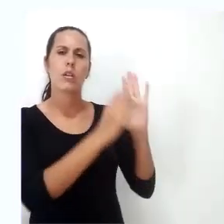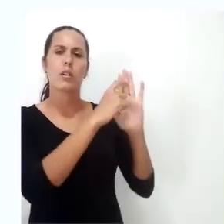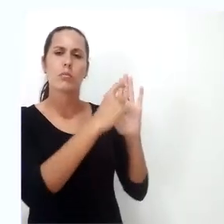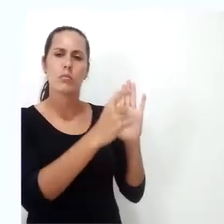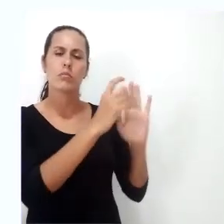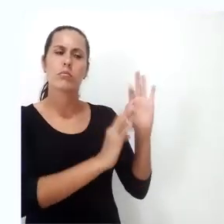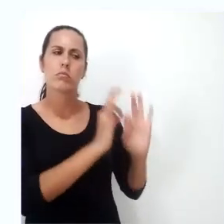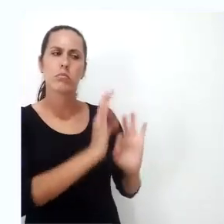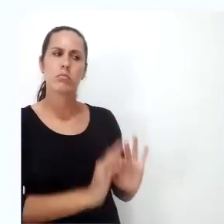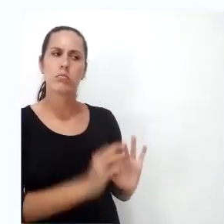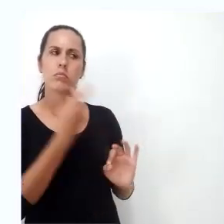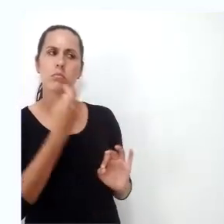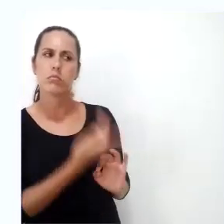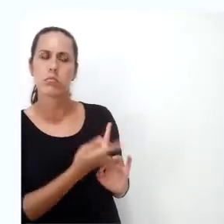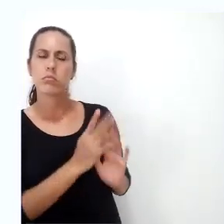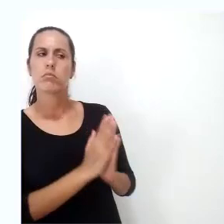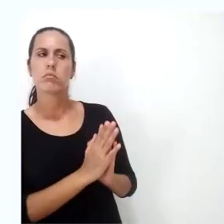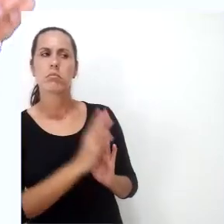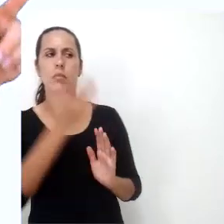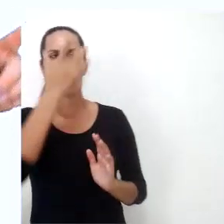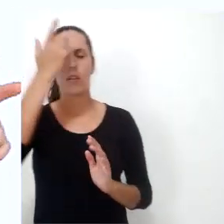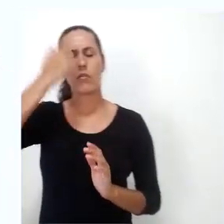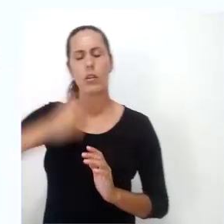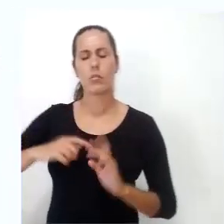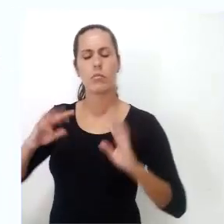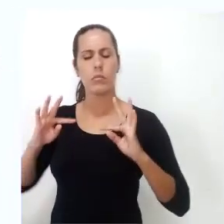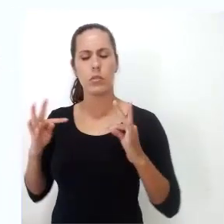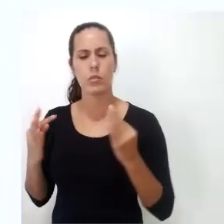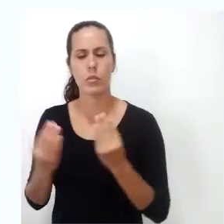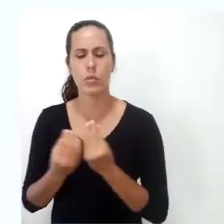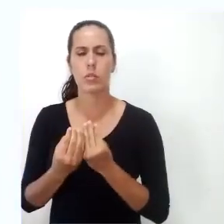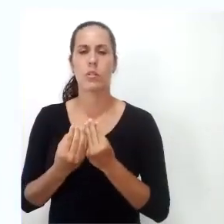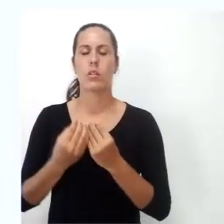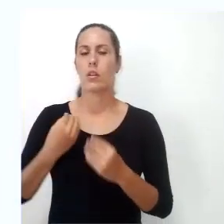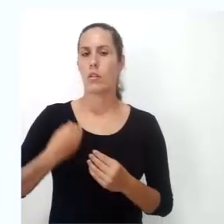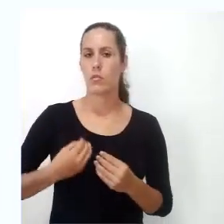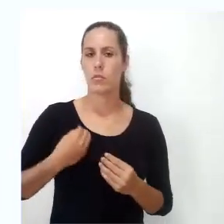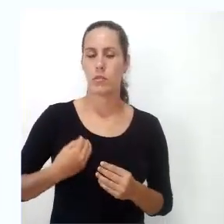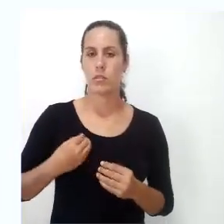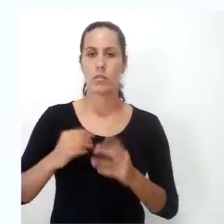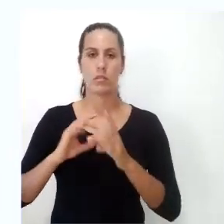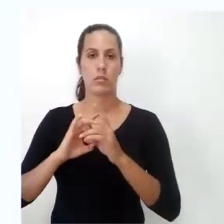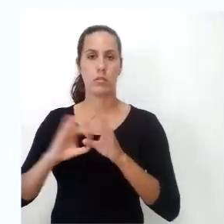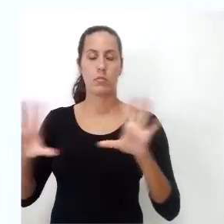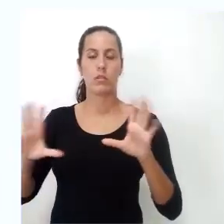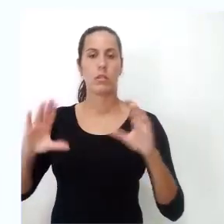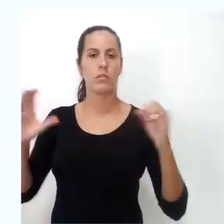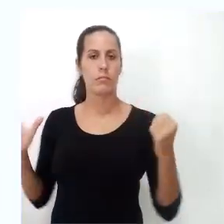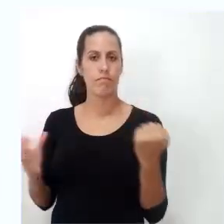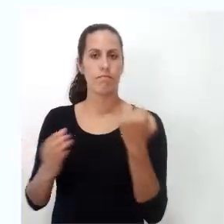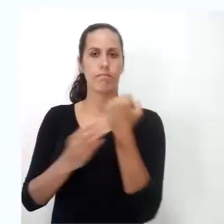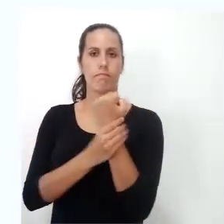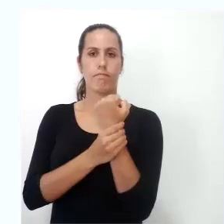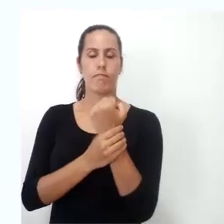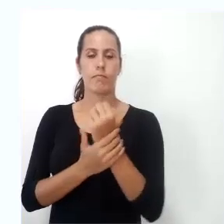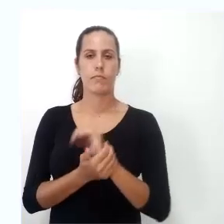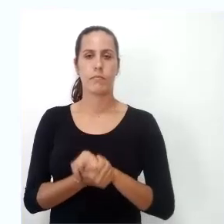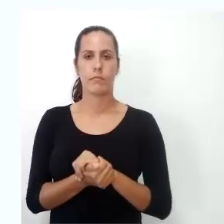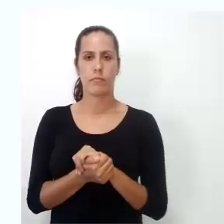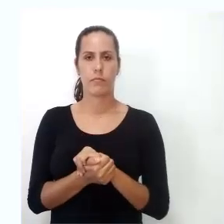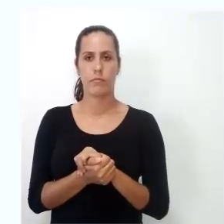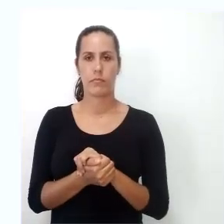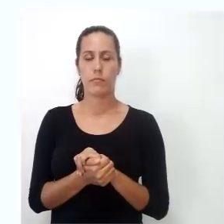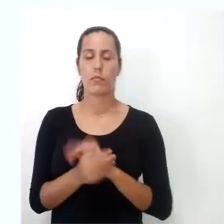uma regulamentação, né? Todo indivíduo tem direito à vida, à liberdade e à segurança pessoal, certo?